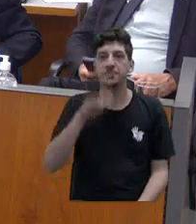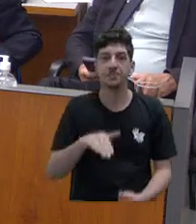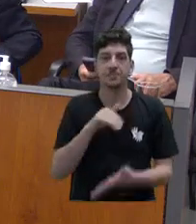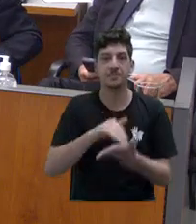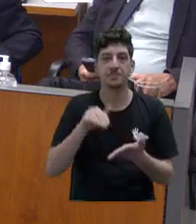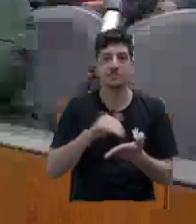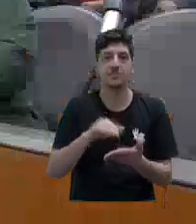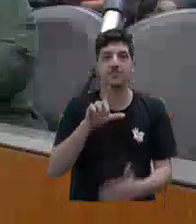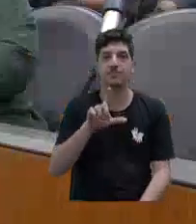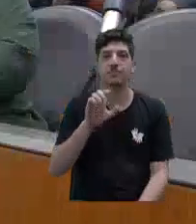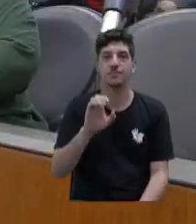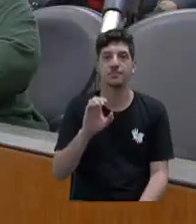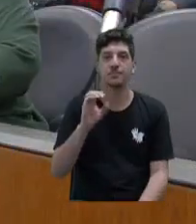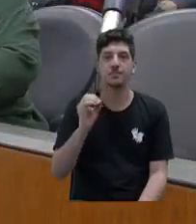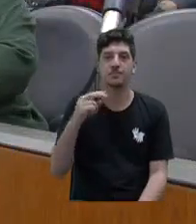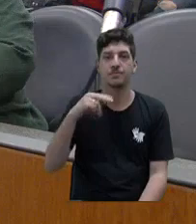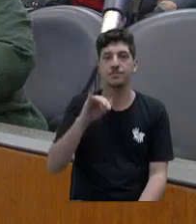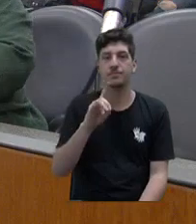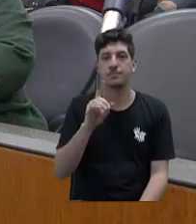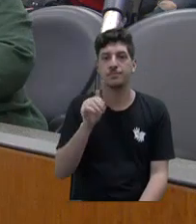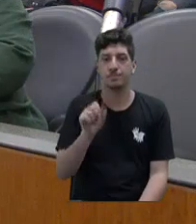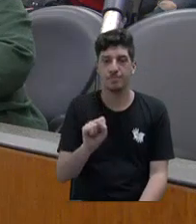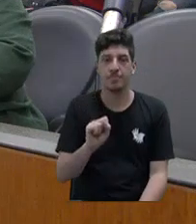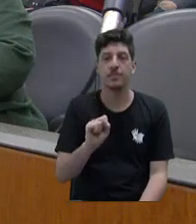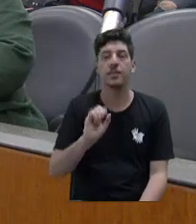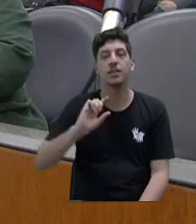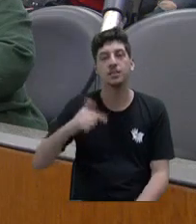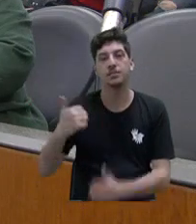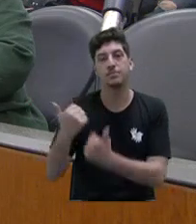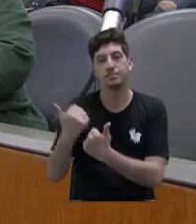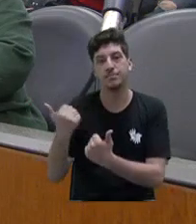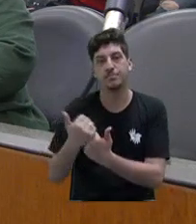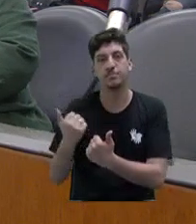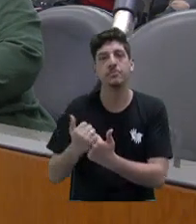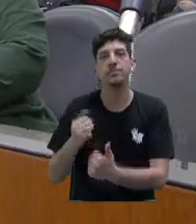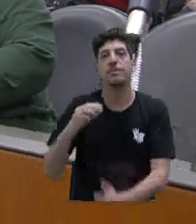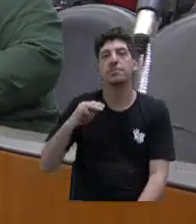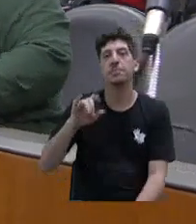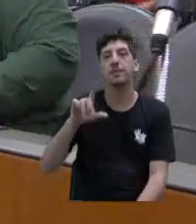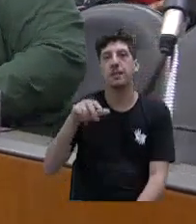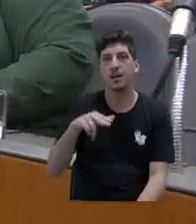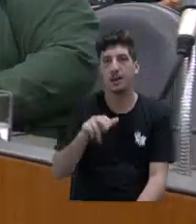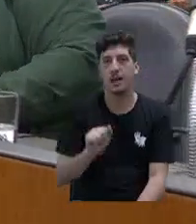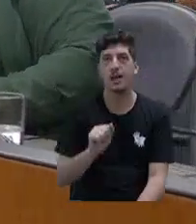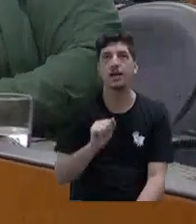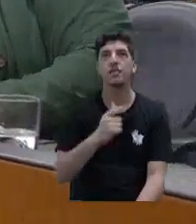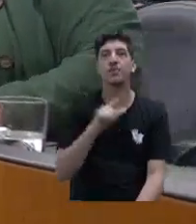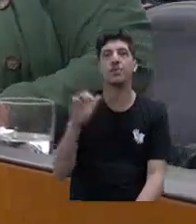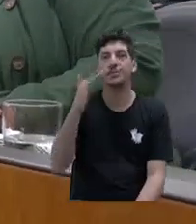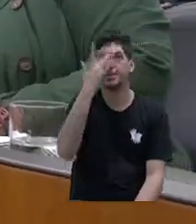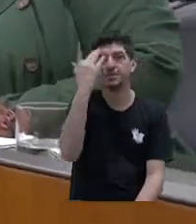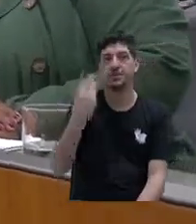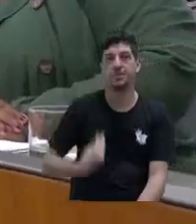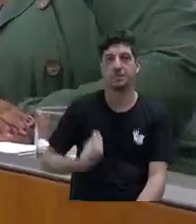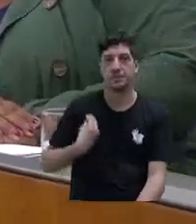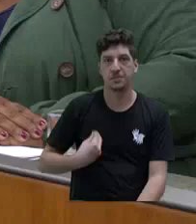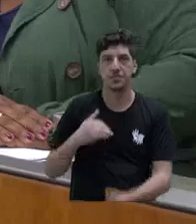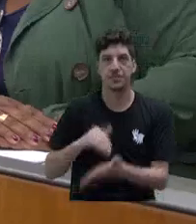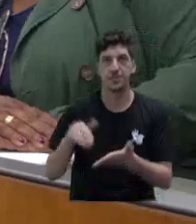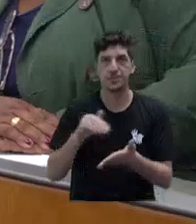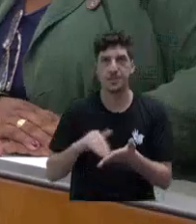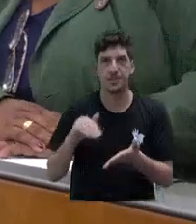secretário Leônidas, adjunta Milena Pedrosa, demais participantes da